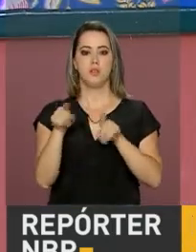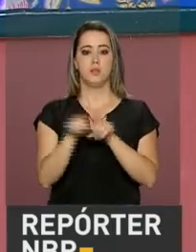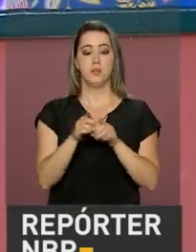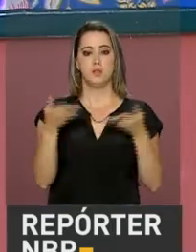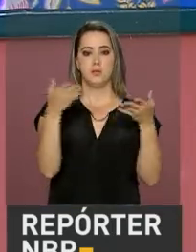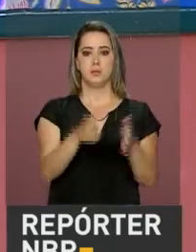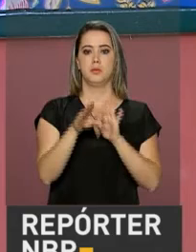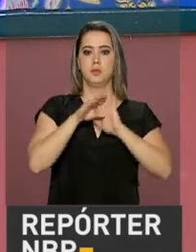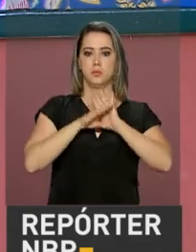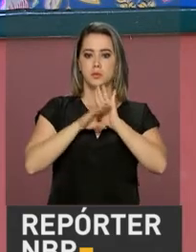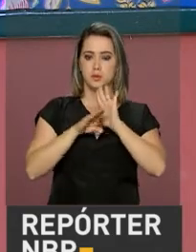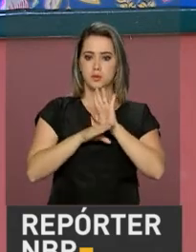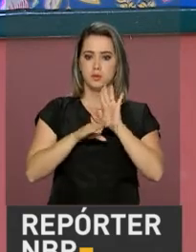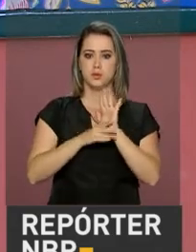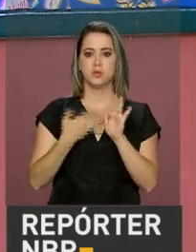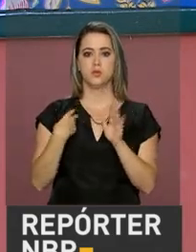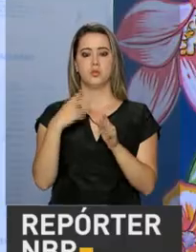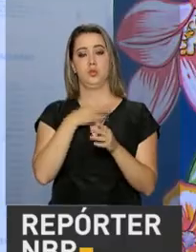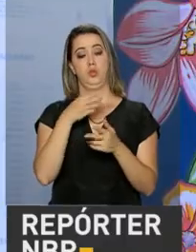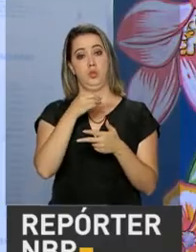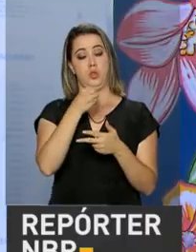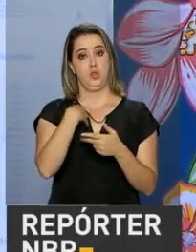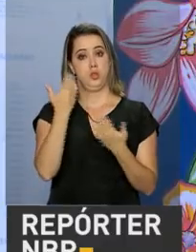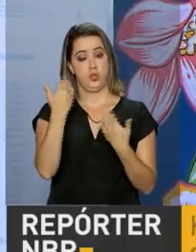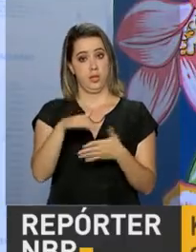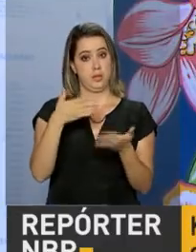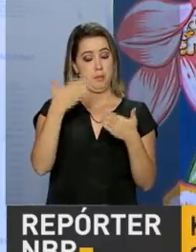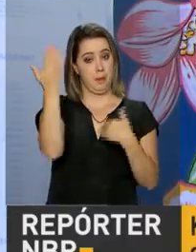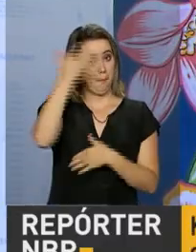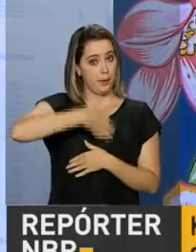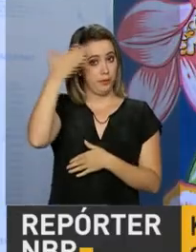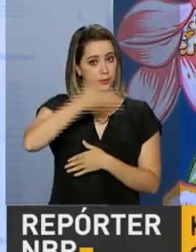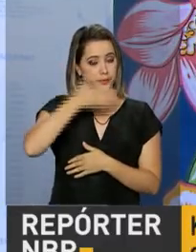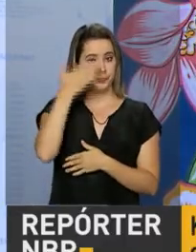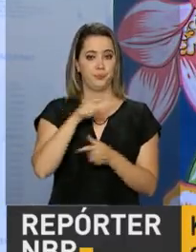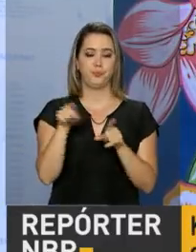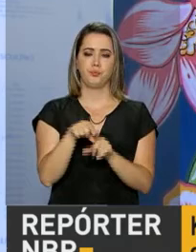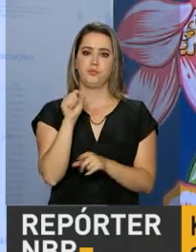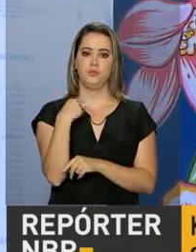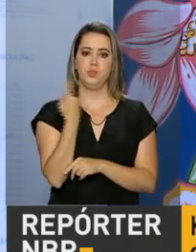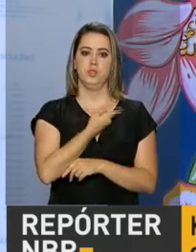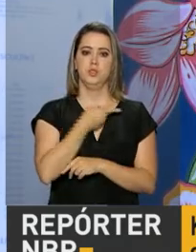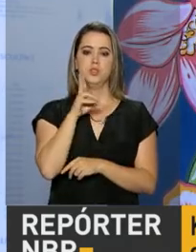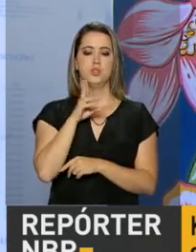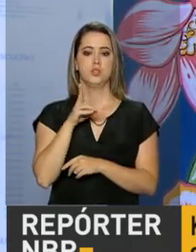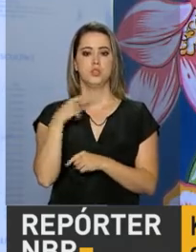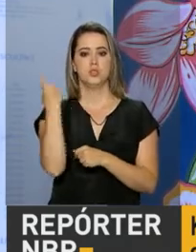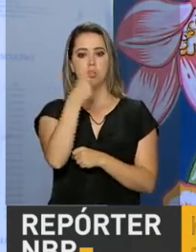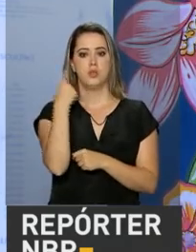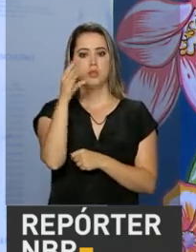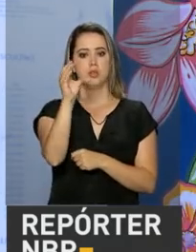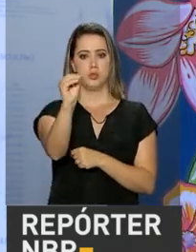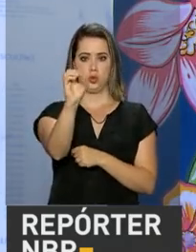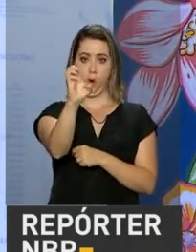participar de projetos voltados para o vestibular. É bastante legal porque a gente tem alguns horários de OE, que é orientação educacional, e a